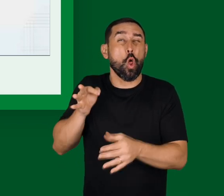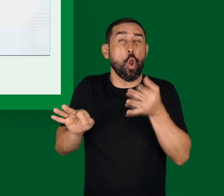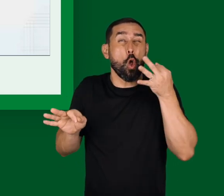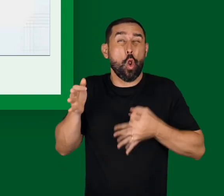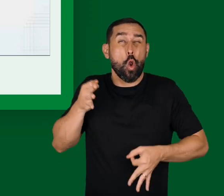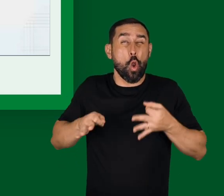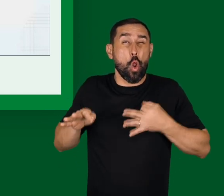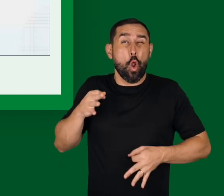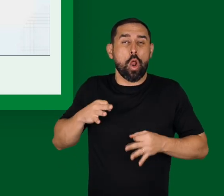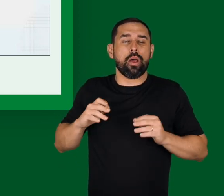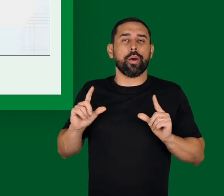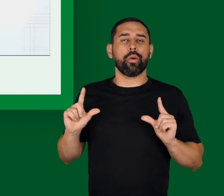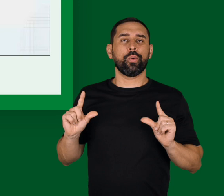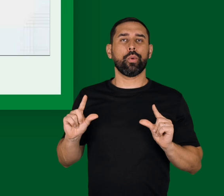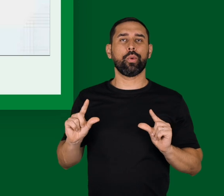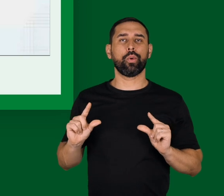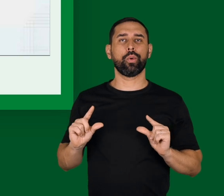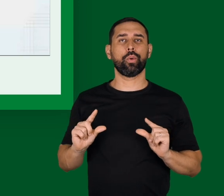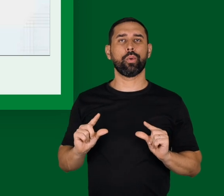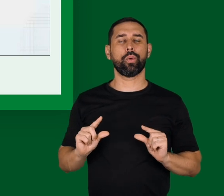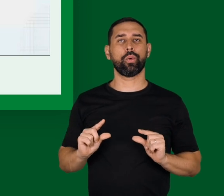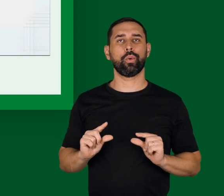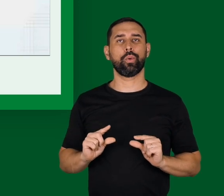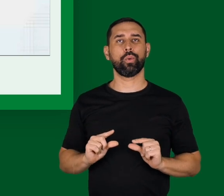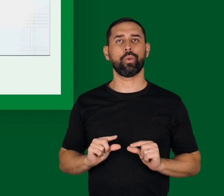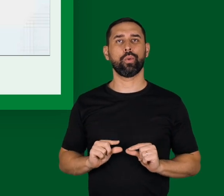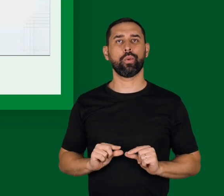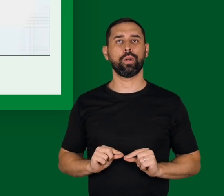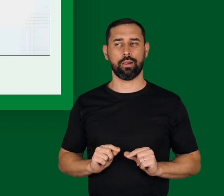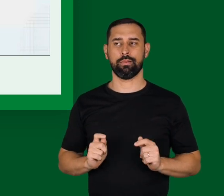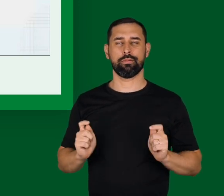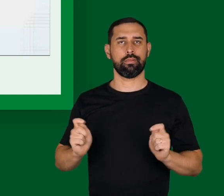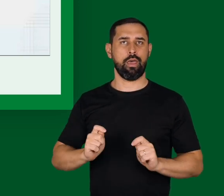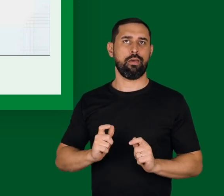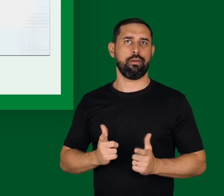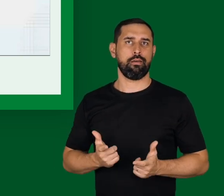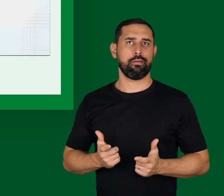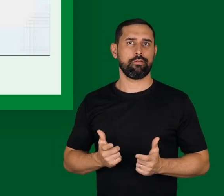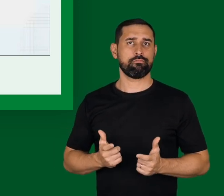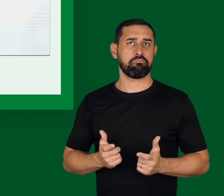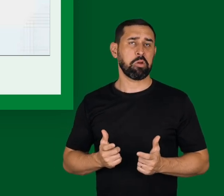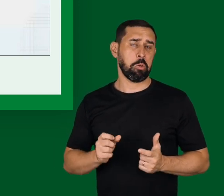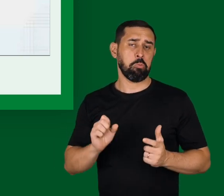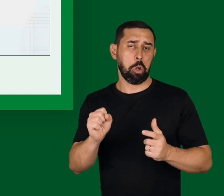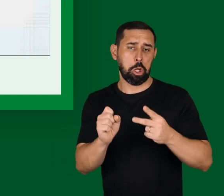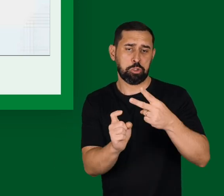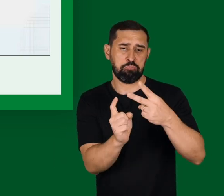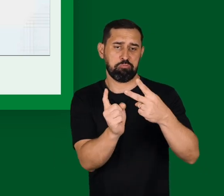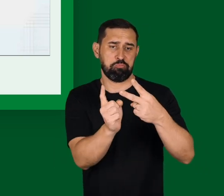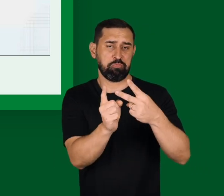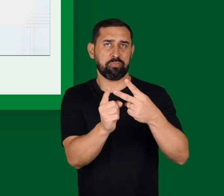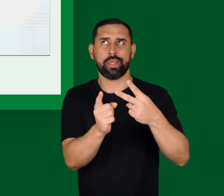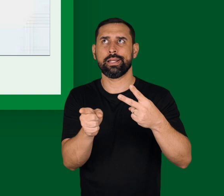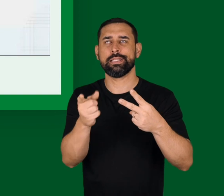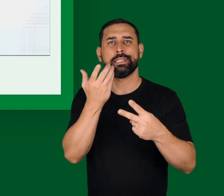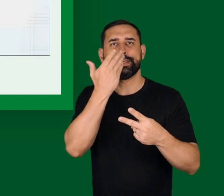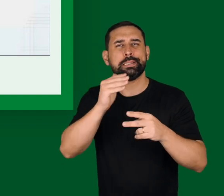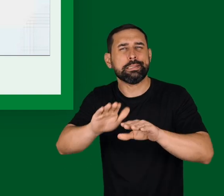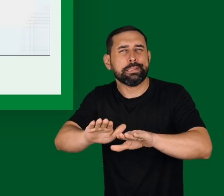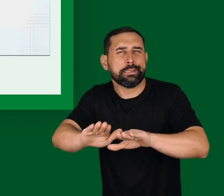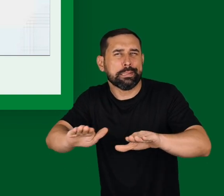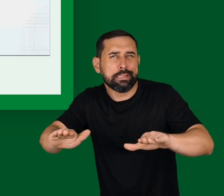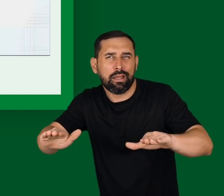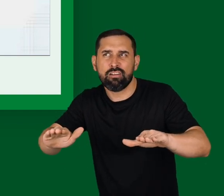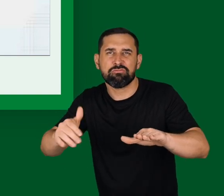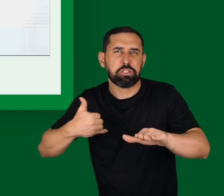é um derivado opioide, ele tem ação antiálgica, ele tira dor, tá? Então, a gente pode